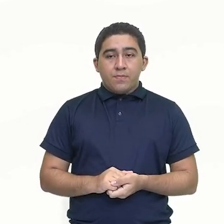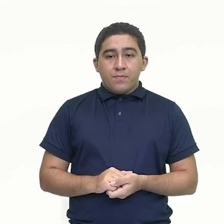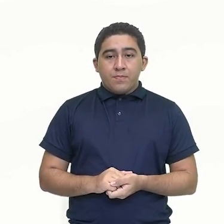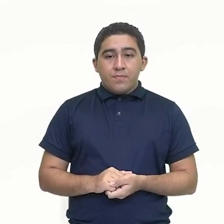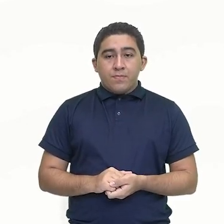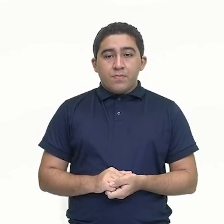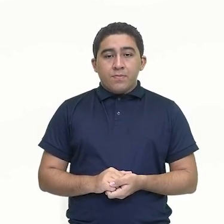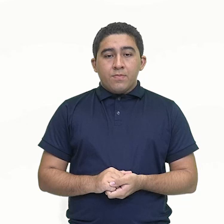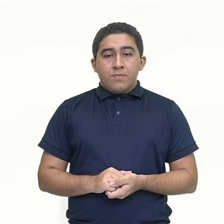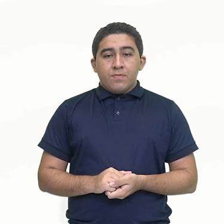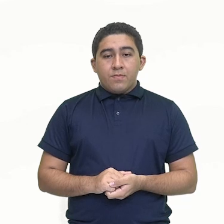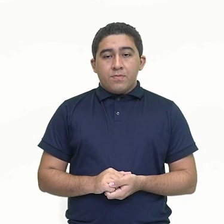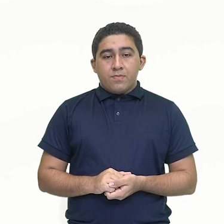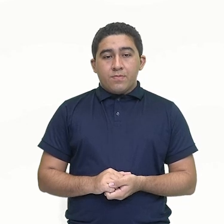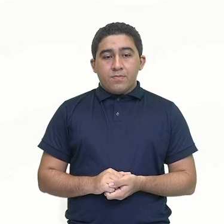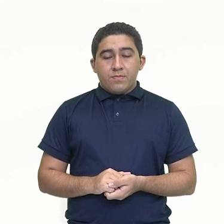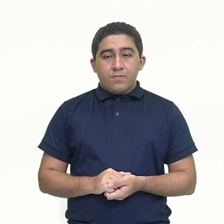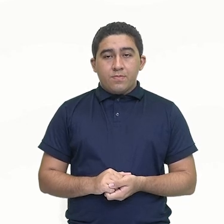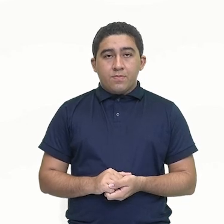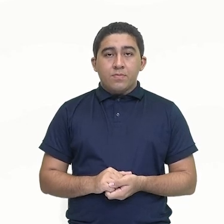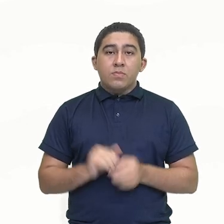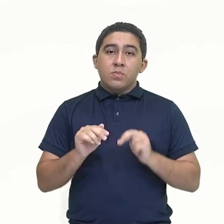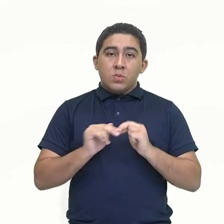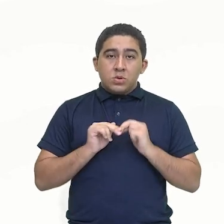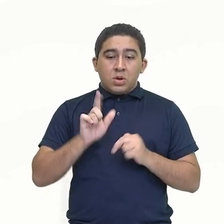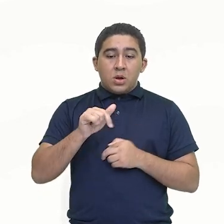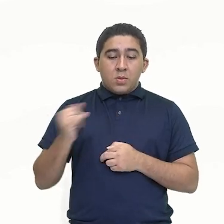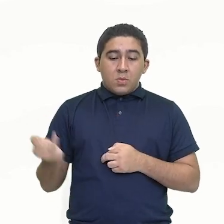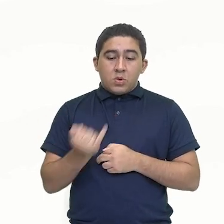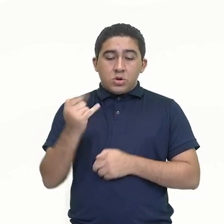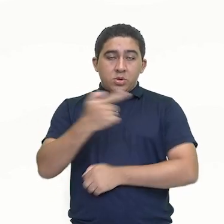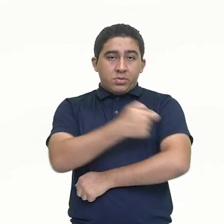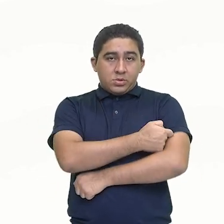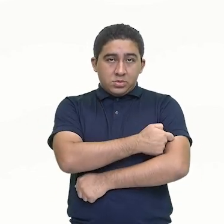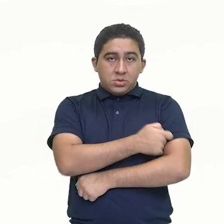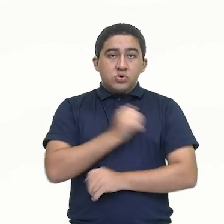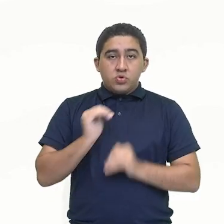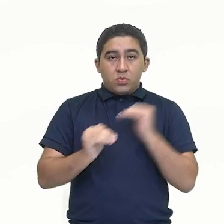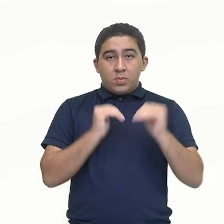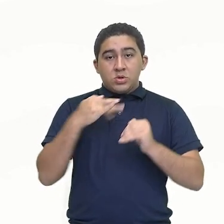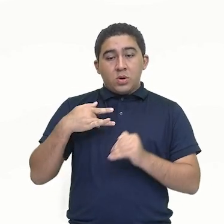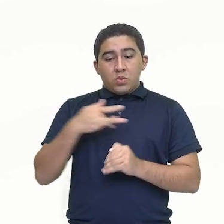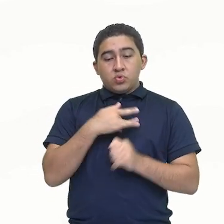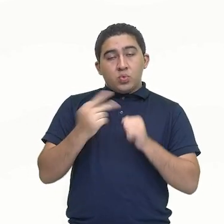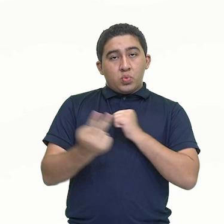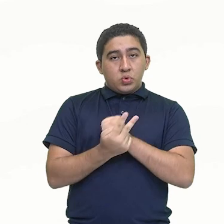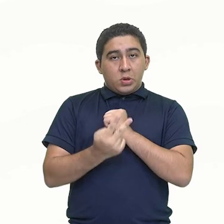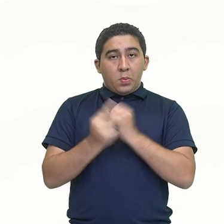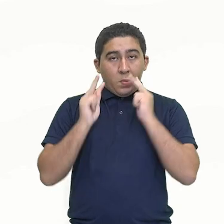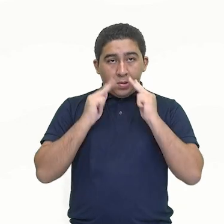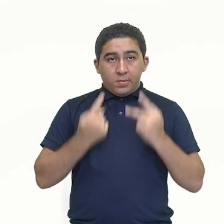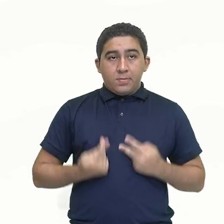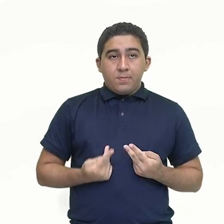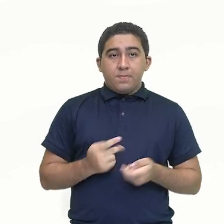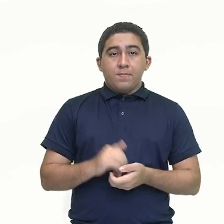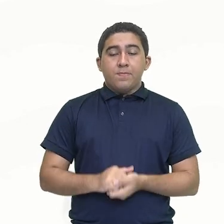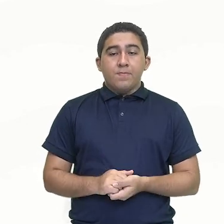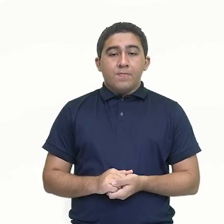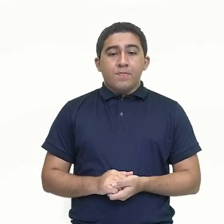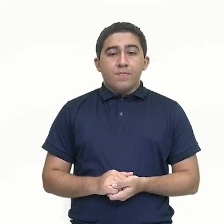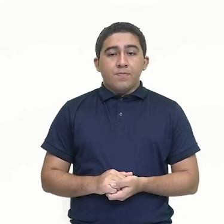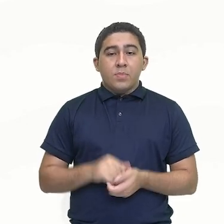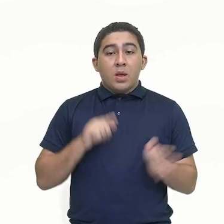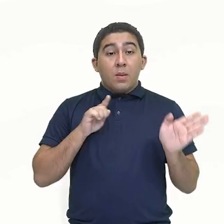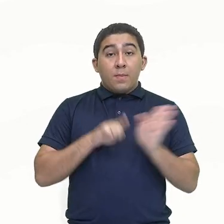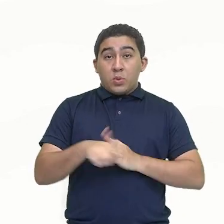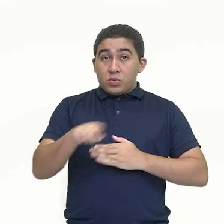que temos aí a grande importância do desenvolvimento de vacinas para a saúde, para manter a saúde humana. E aí tem uma